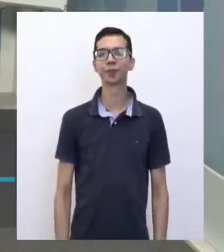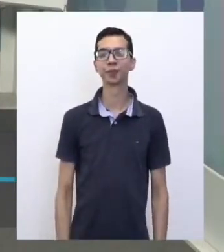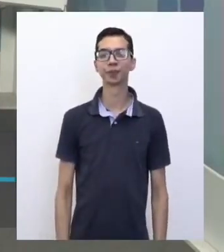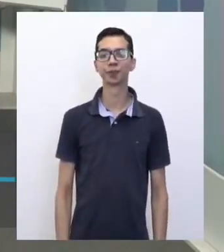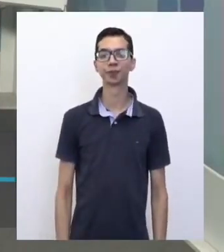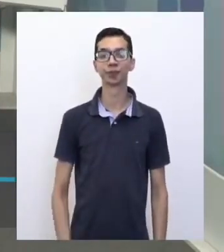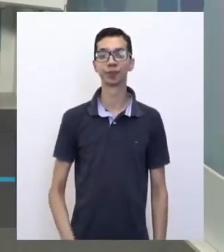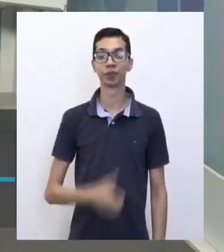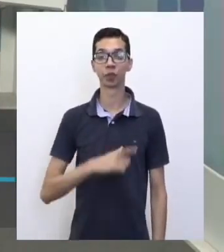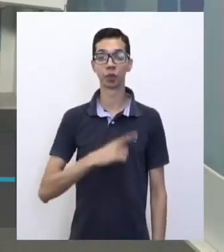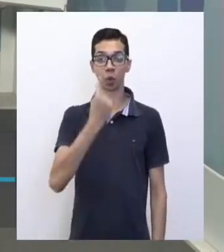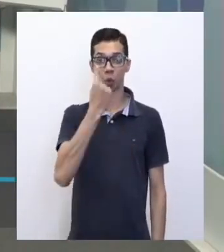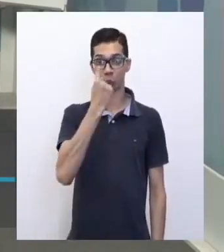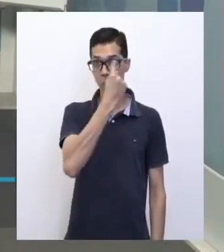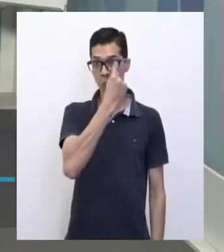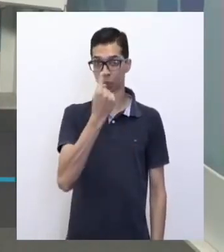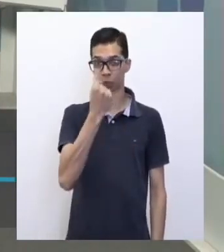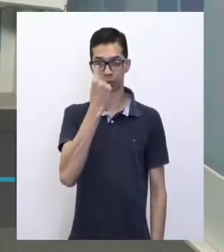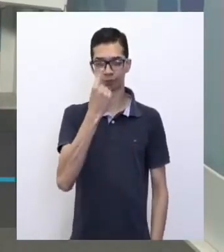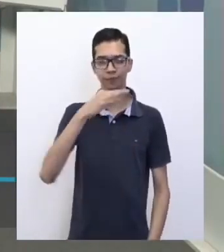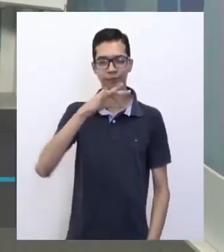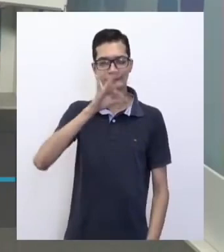olho.